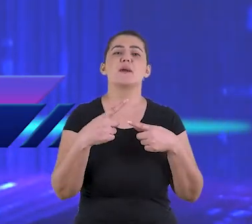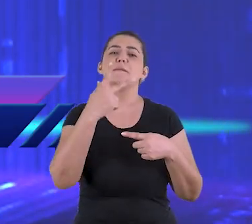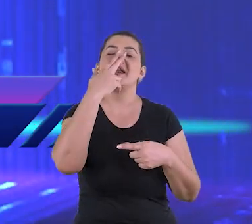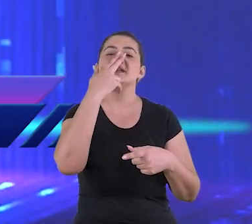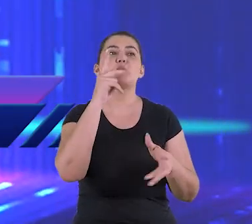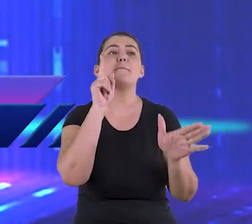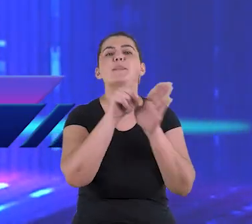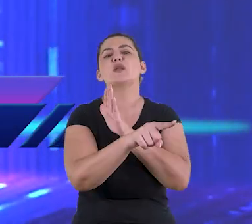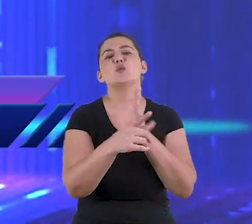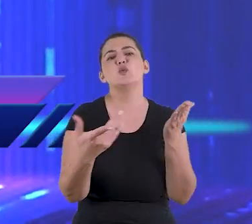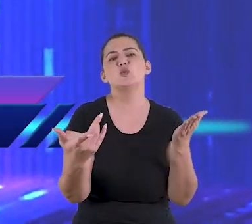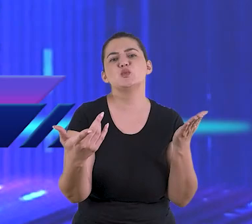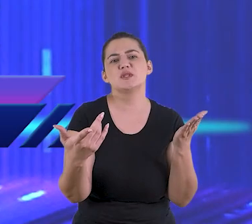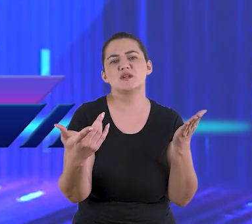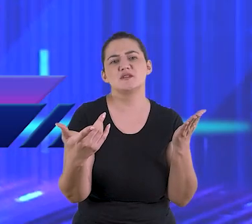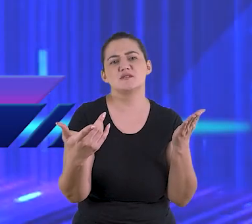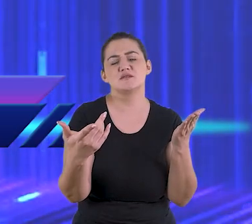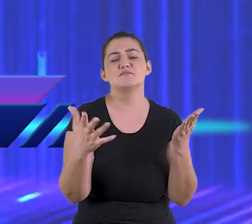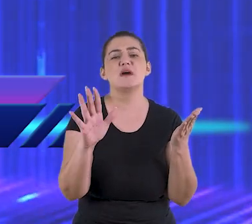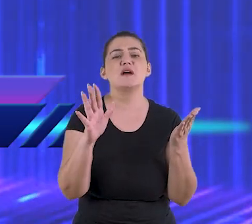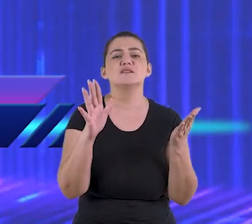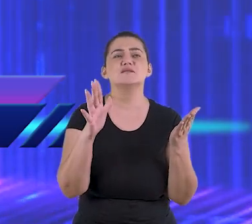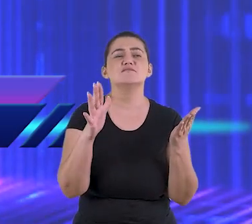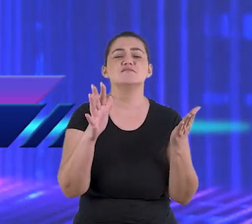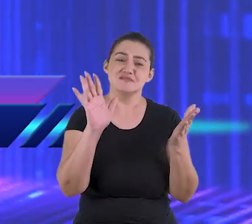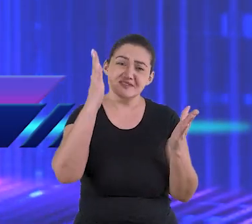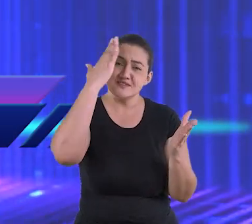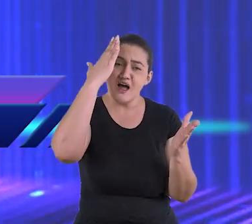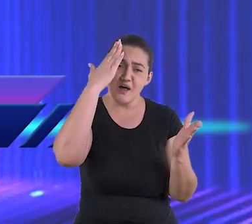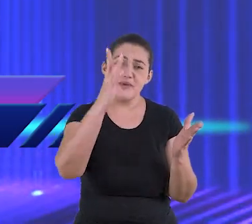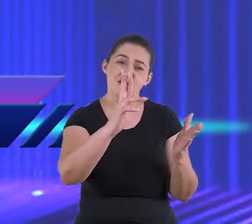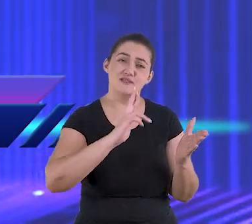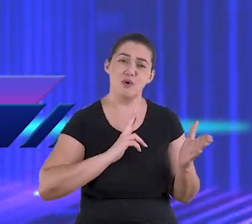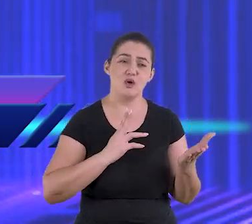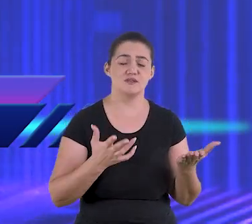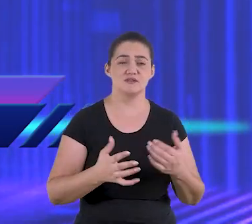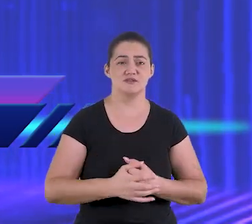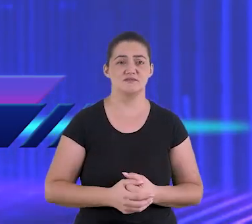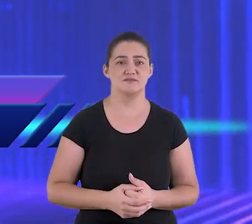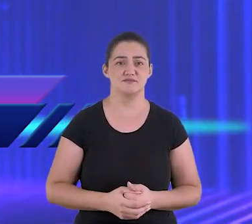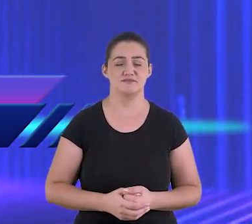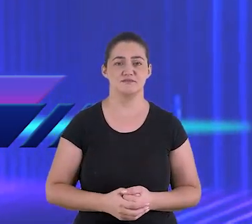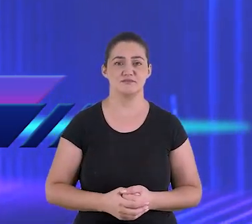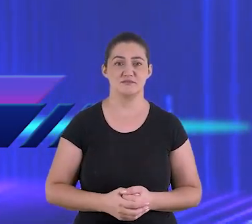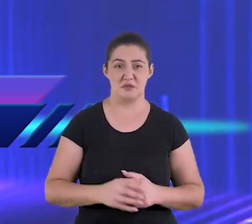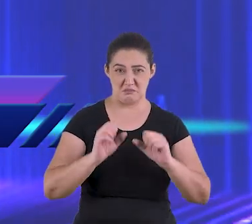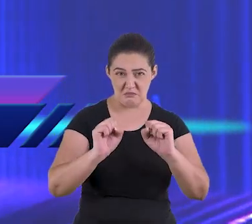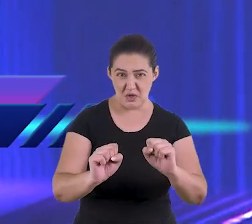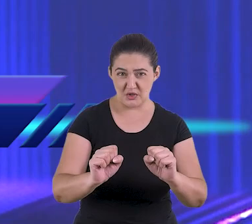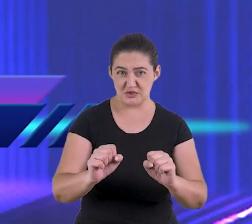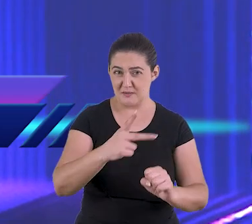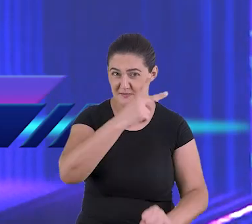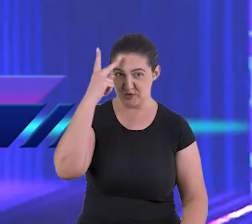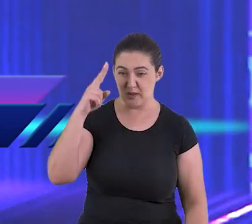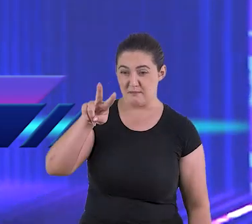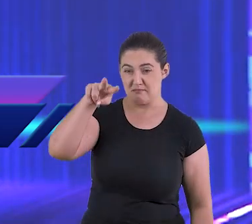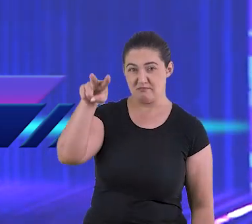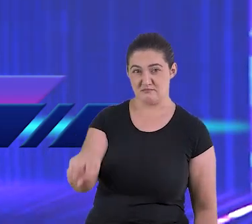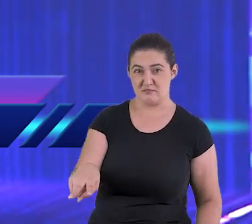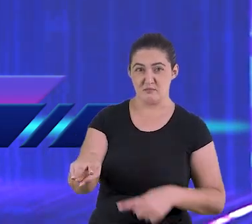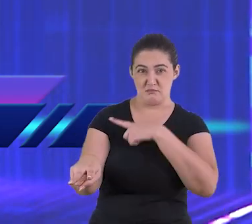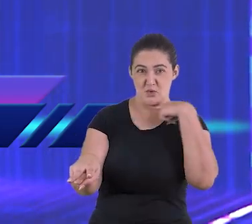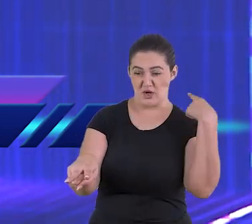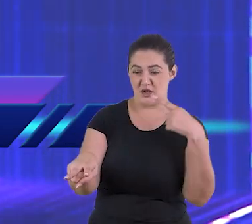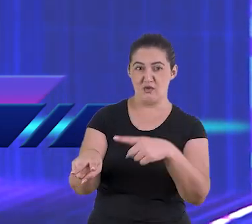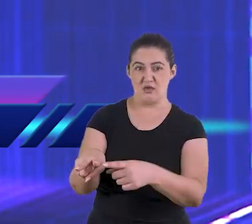na verdade a gente chama de pergunta retórica. Ele já sabe a resposta, mas mesmo assim ele pergunta: pode